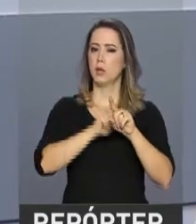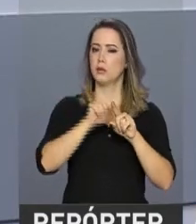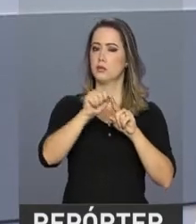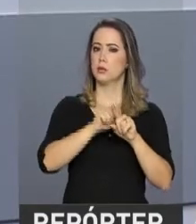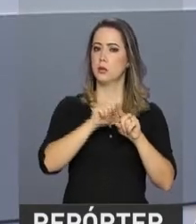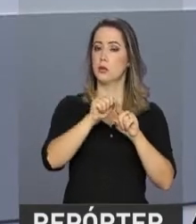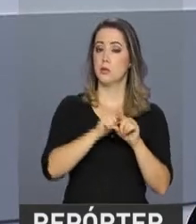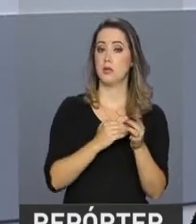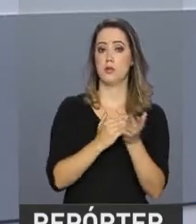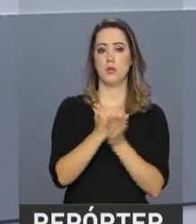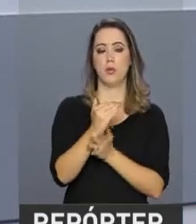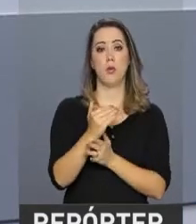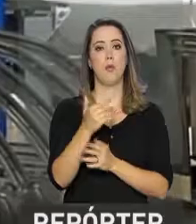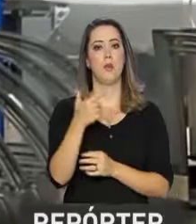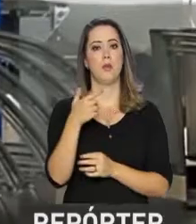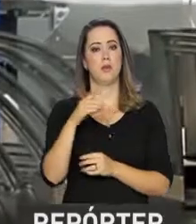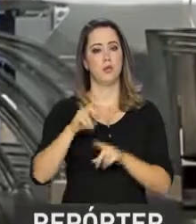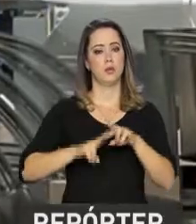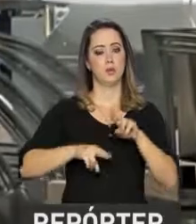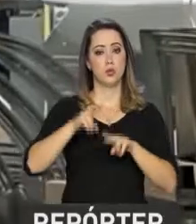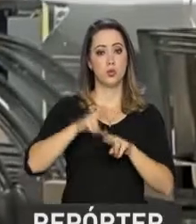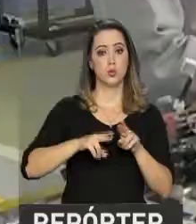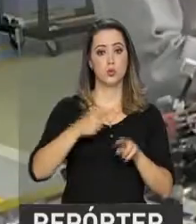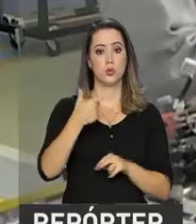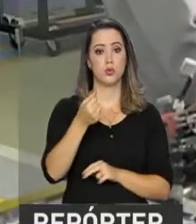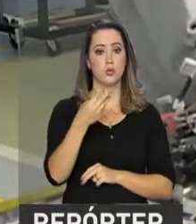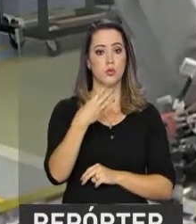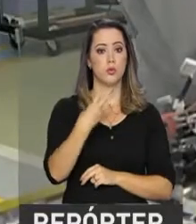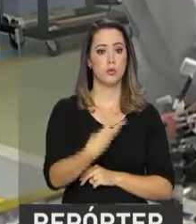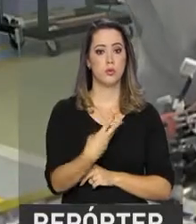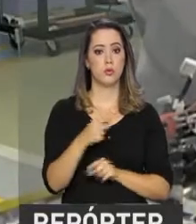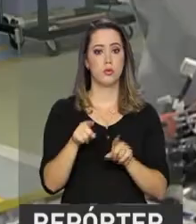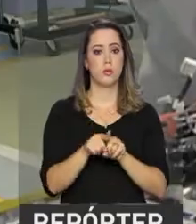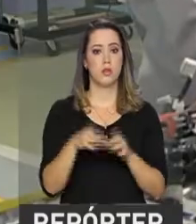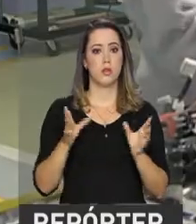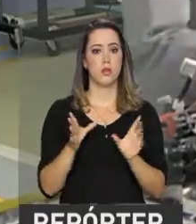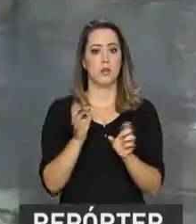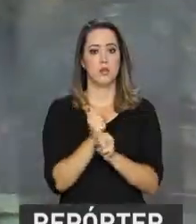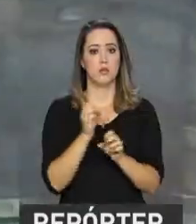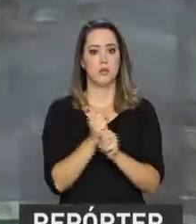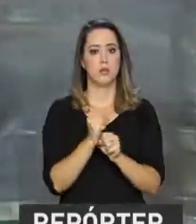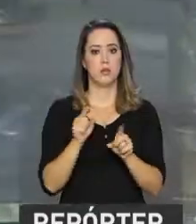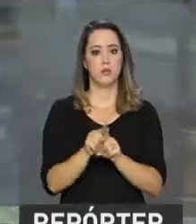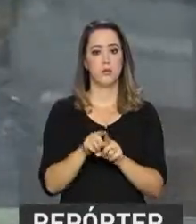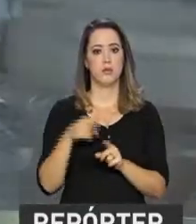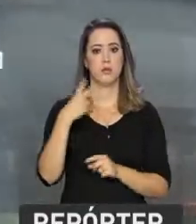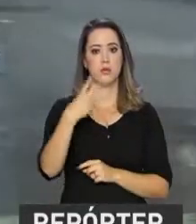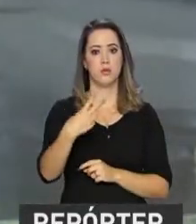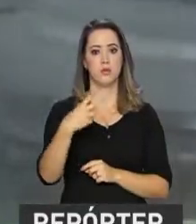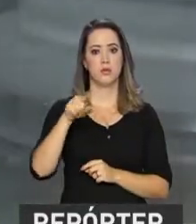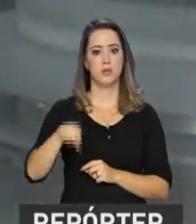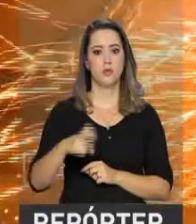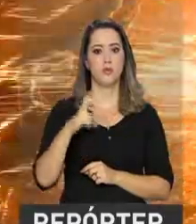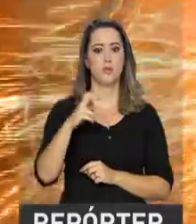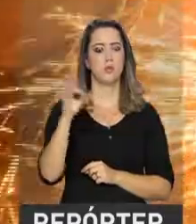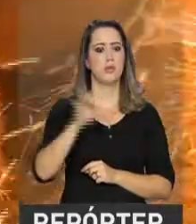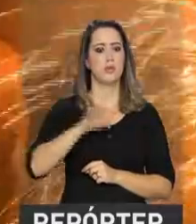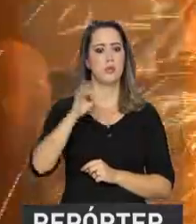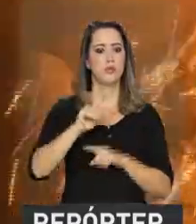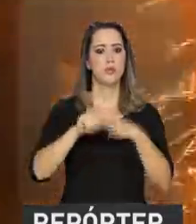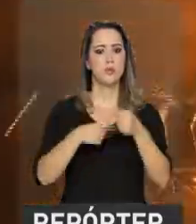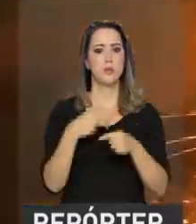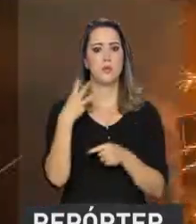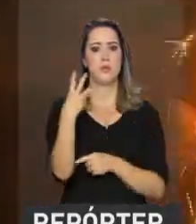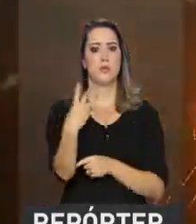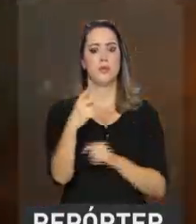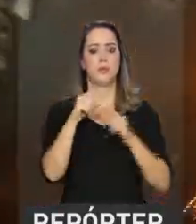2013 no acumulado de 2010 17 a produção industrial cresceu 2 6 por cento após 3 quedas sucessivas